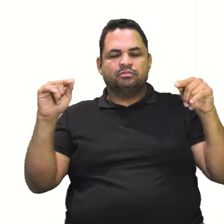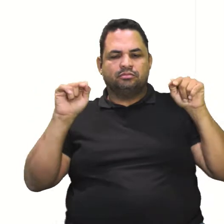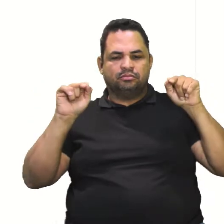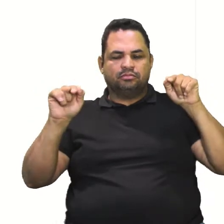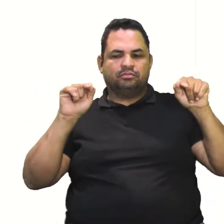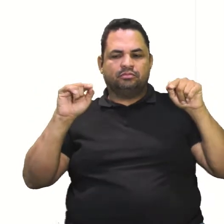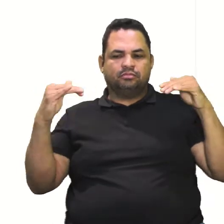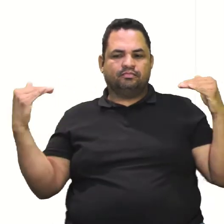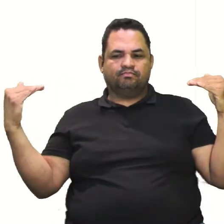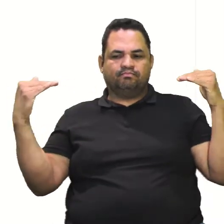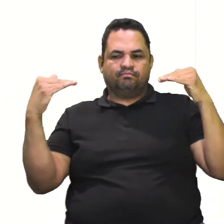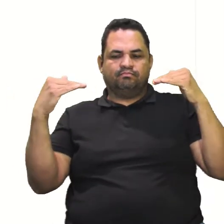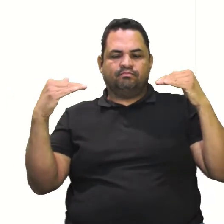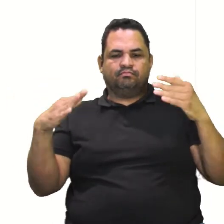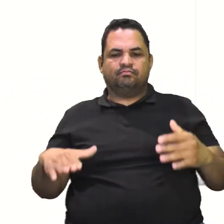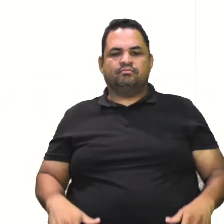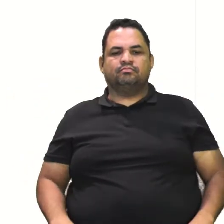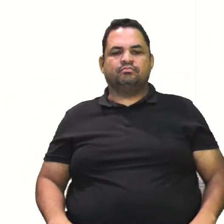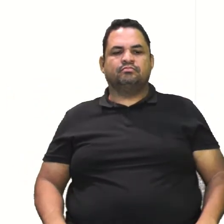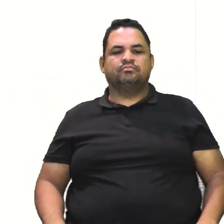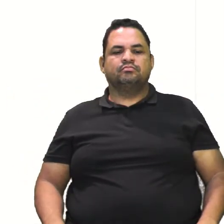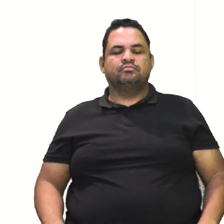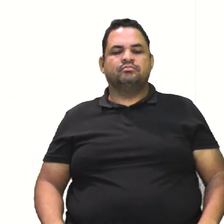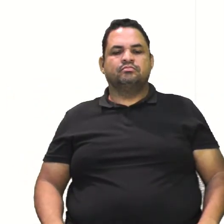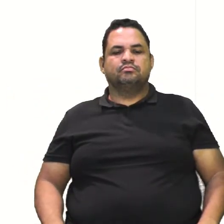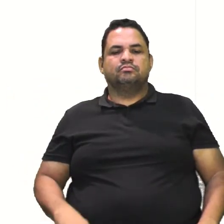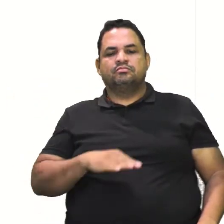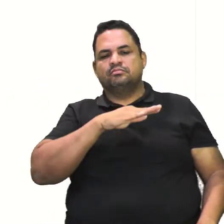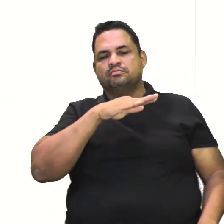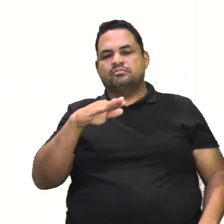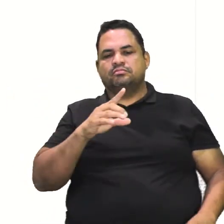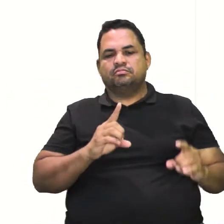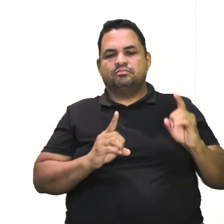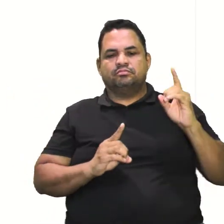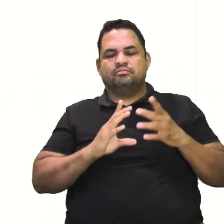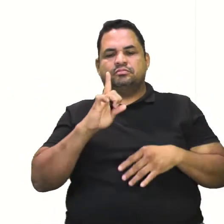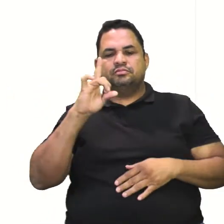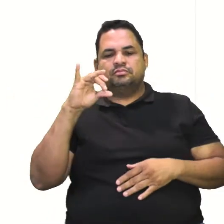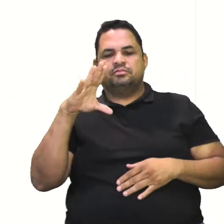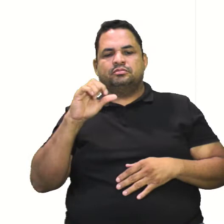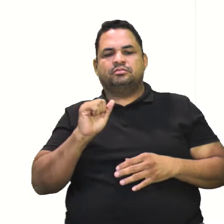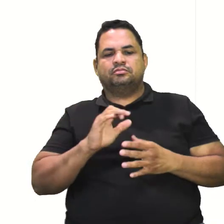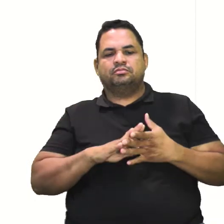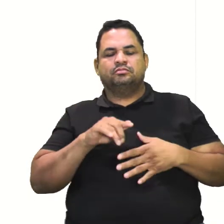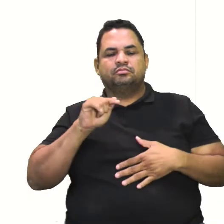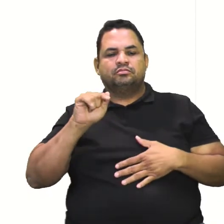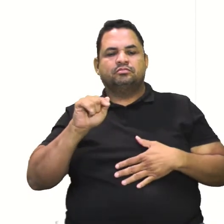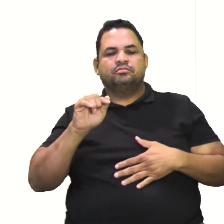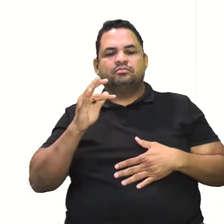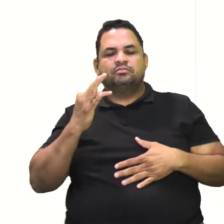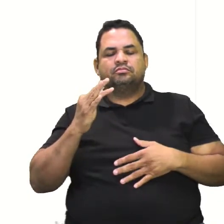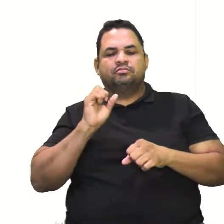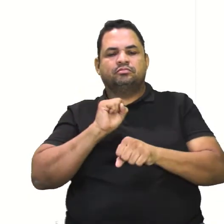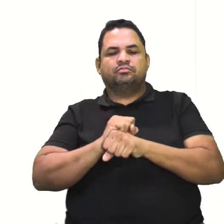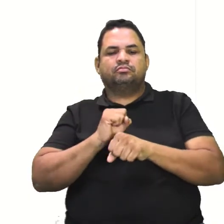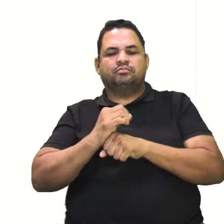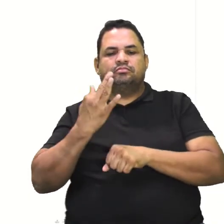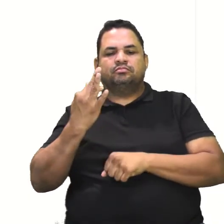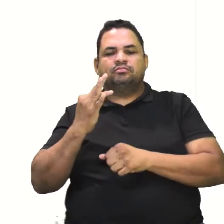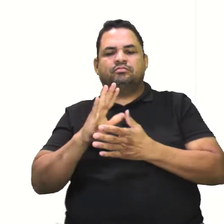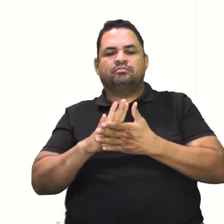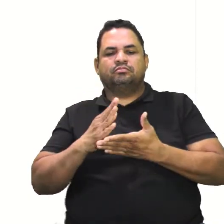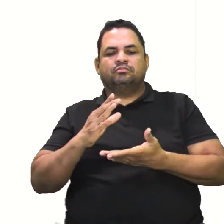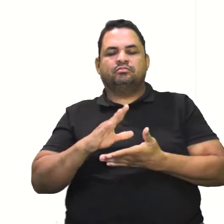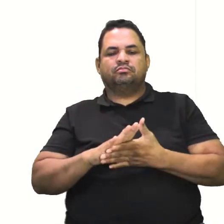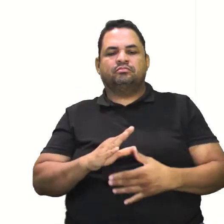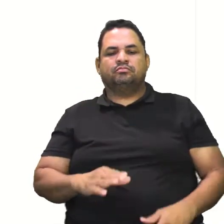dista igualmente, equidistante. De uma reta fixa D, chamada de diretriz. E de um ponto fixo F, que